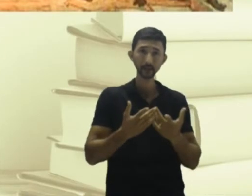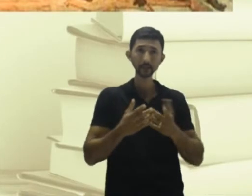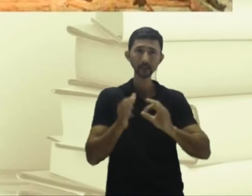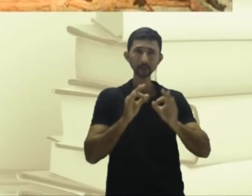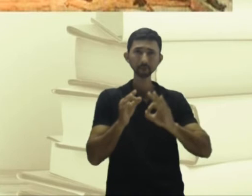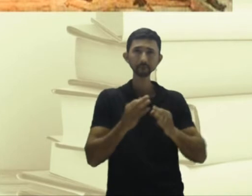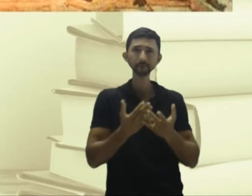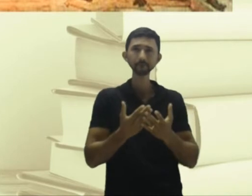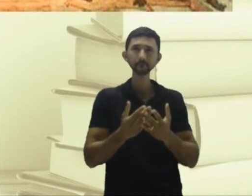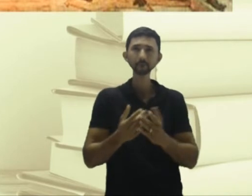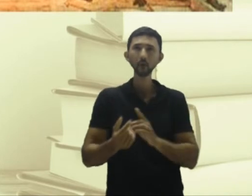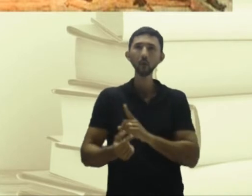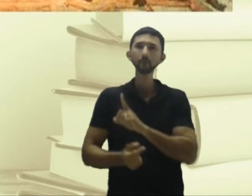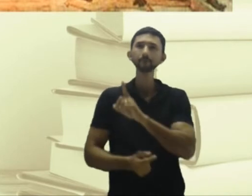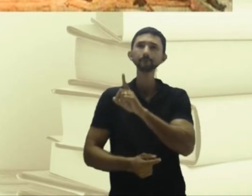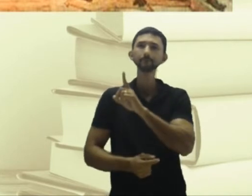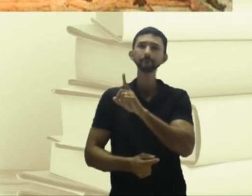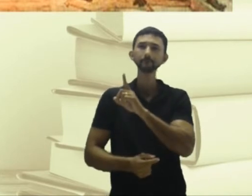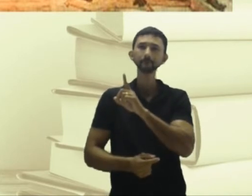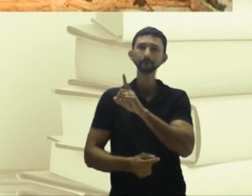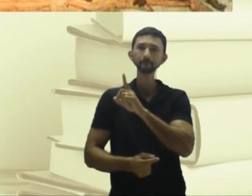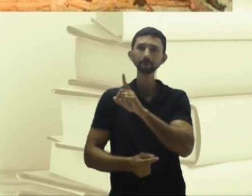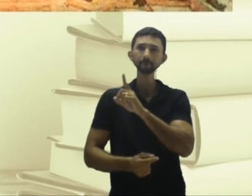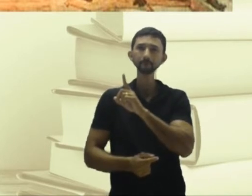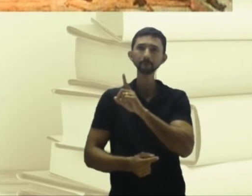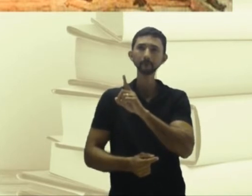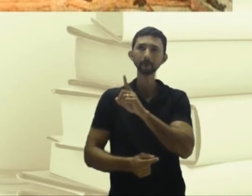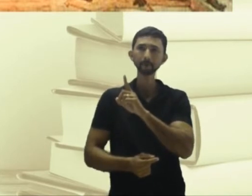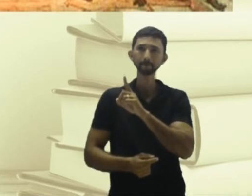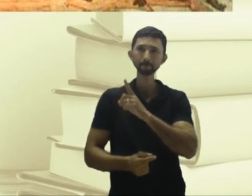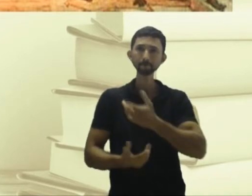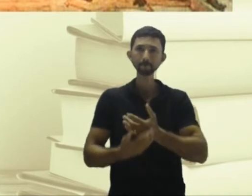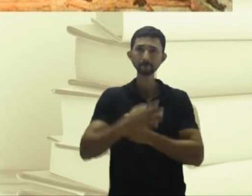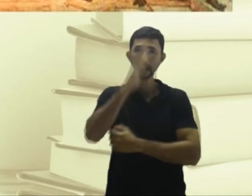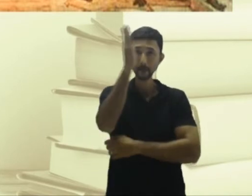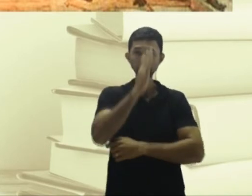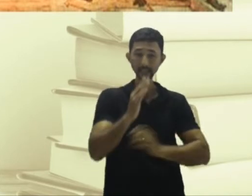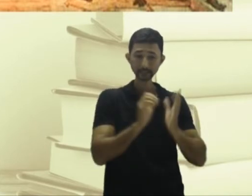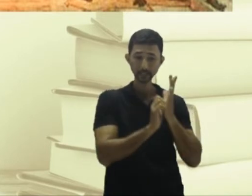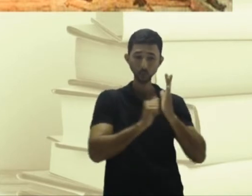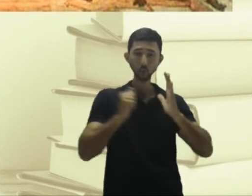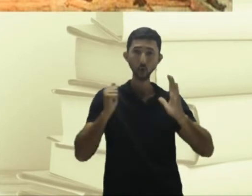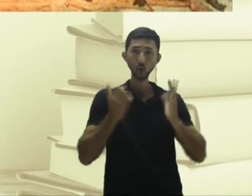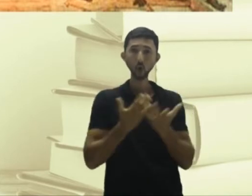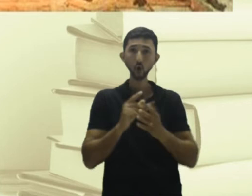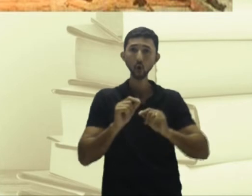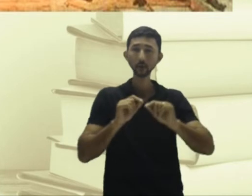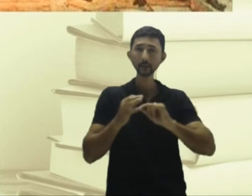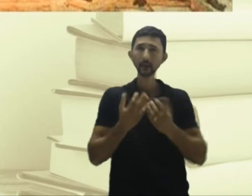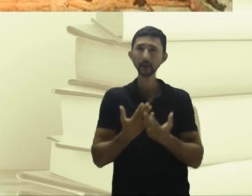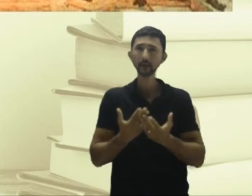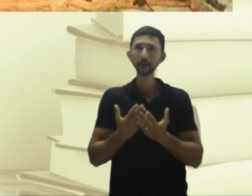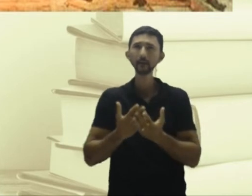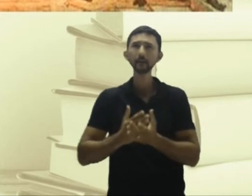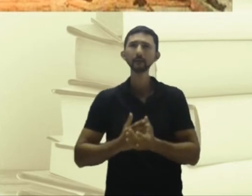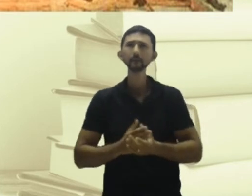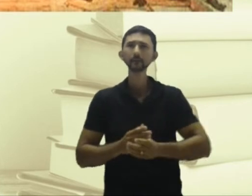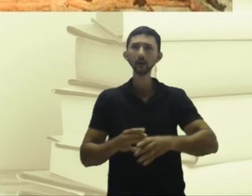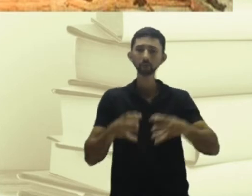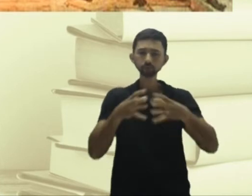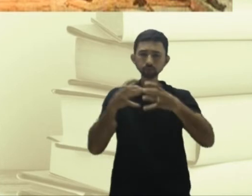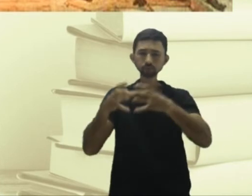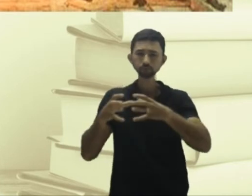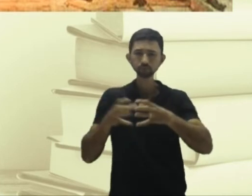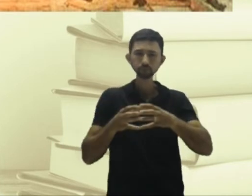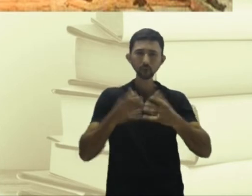uma cena do Brasil da época, Brasil colônia, Brasil império, um conjunto de